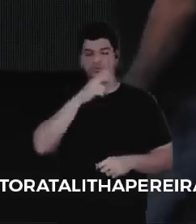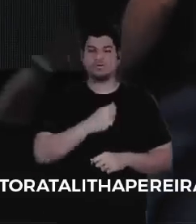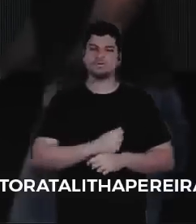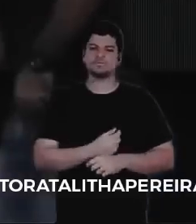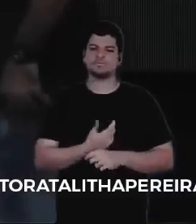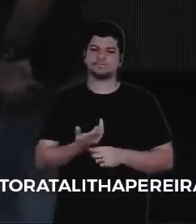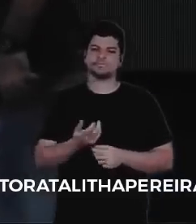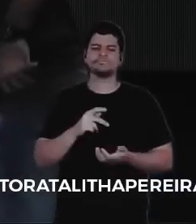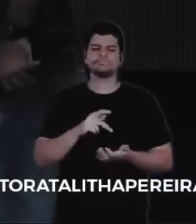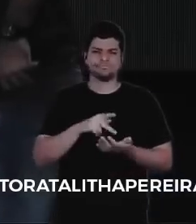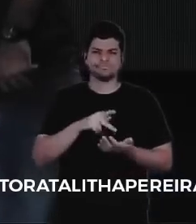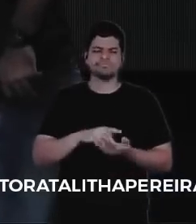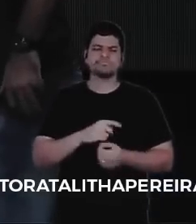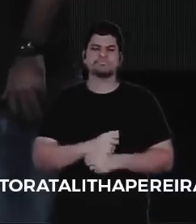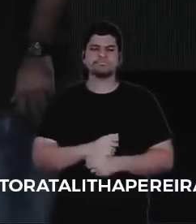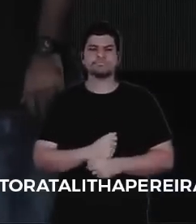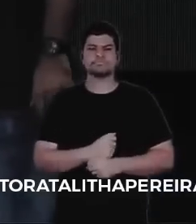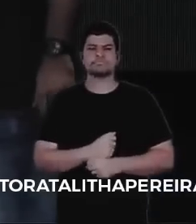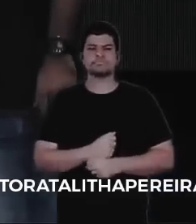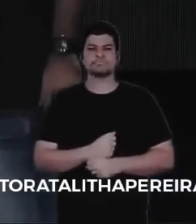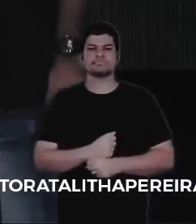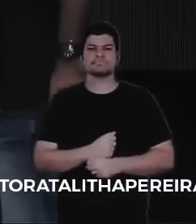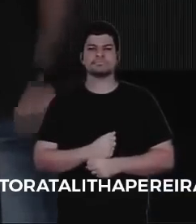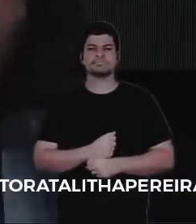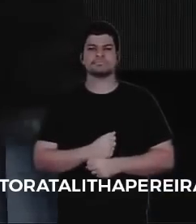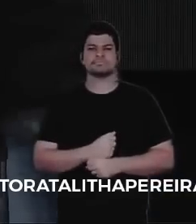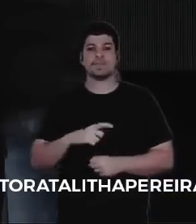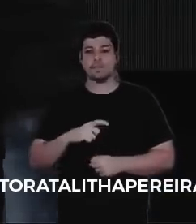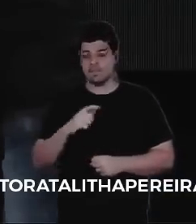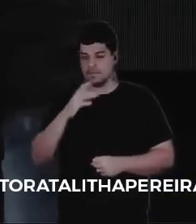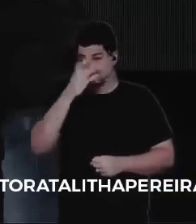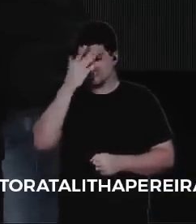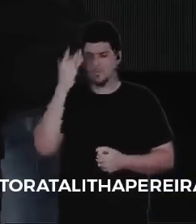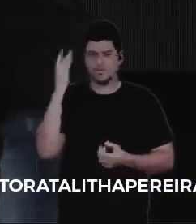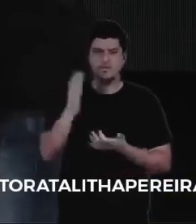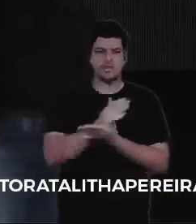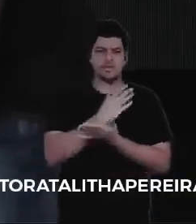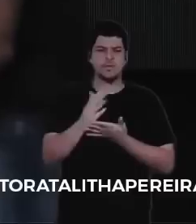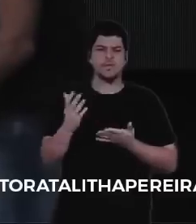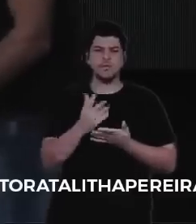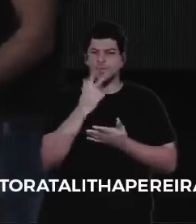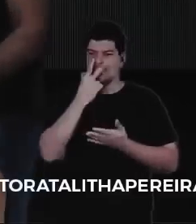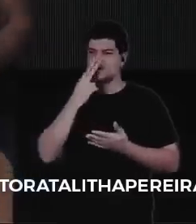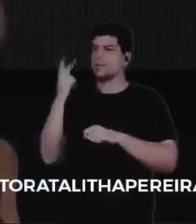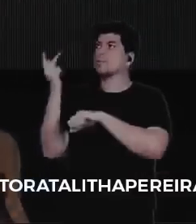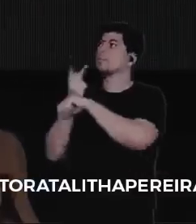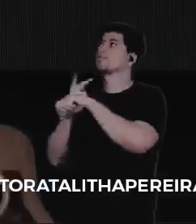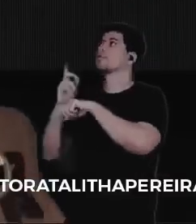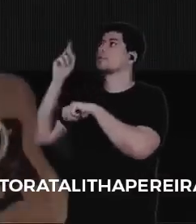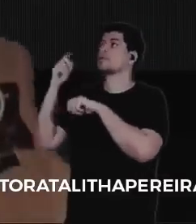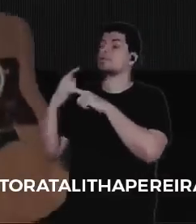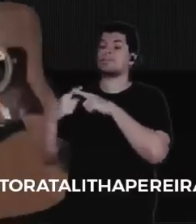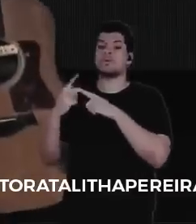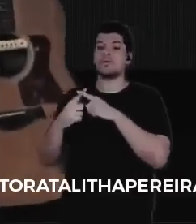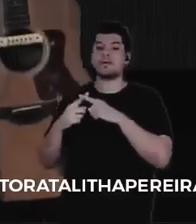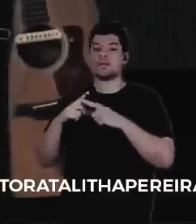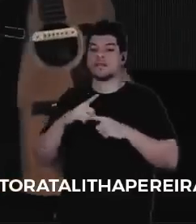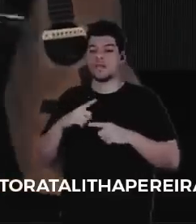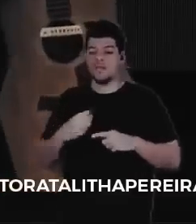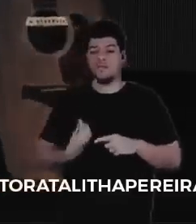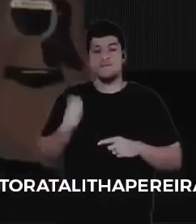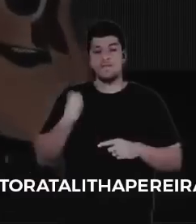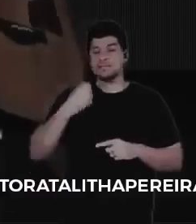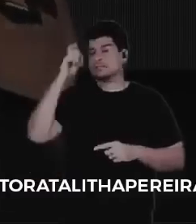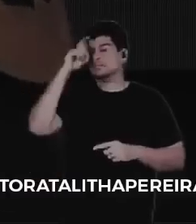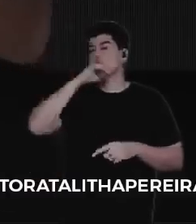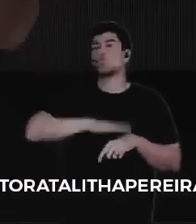não é? Tem gente que só corre para Deus quando o negócio ficou difícil. E as pessoas fazem tudo com sua própria